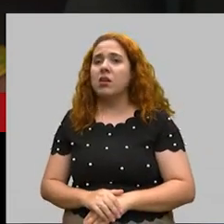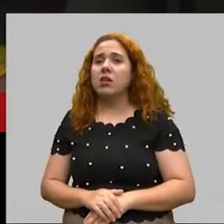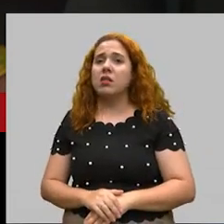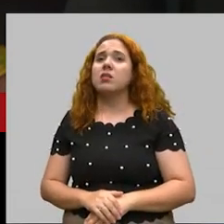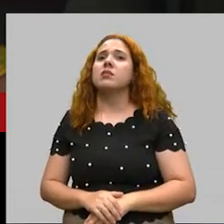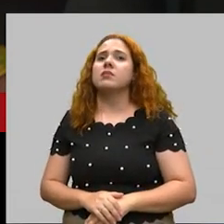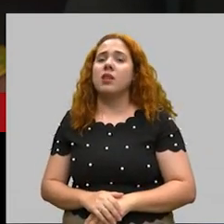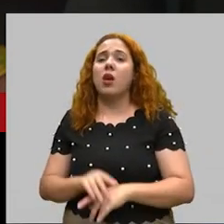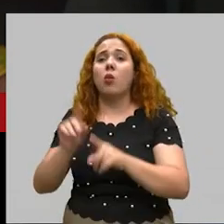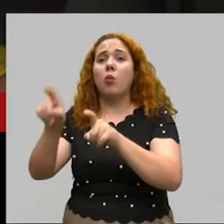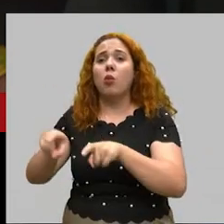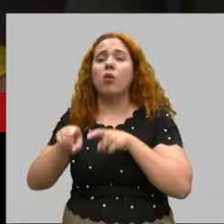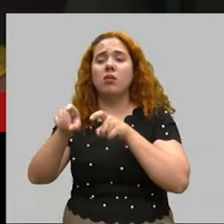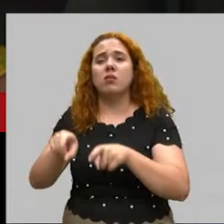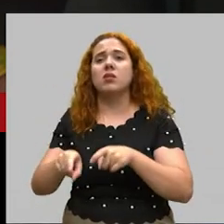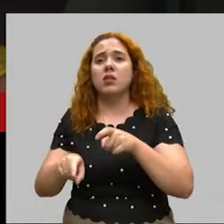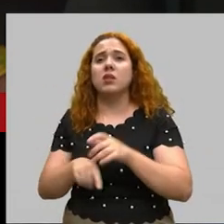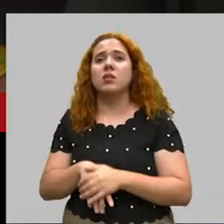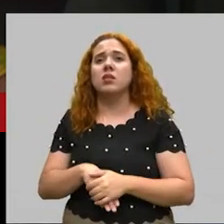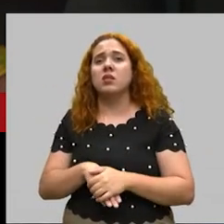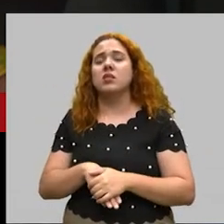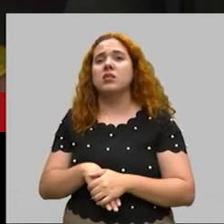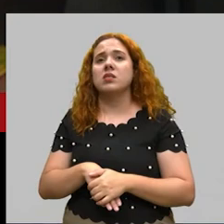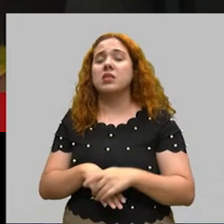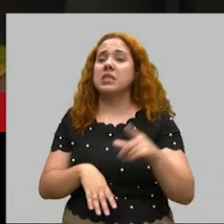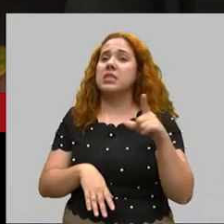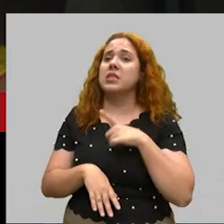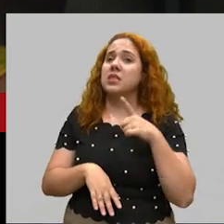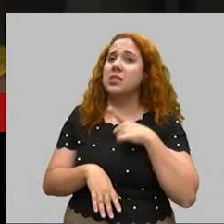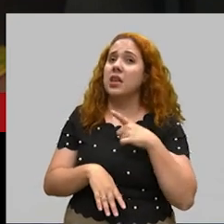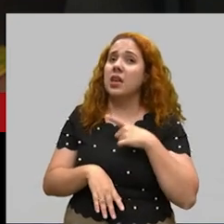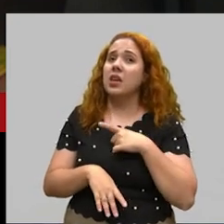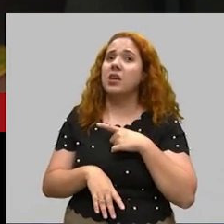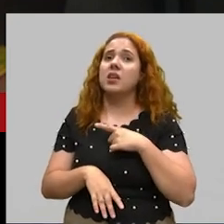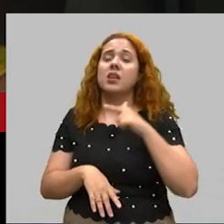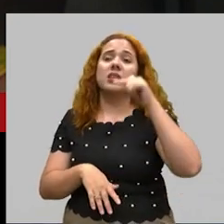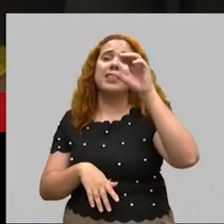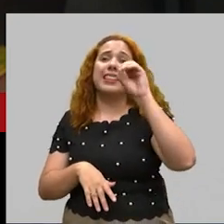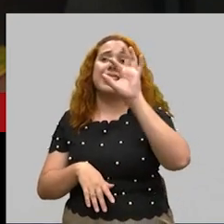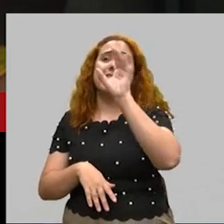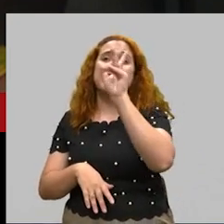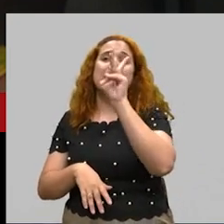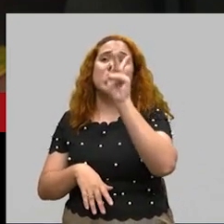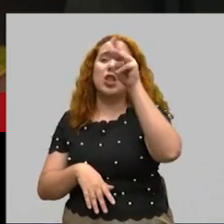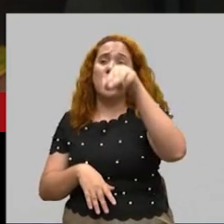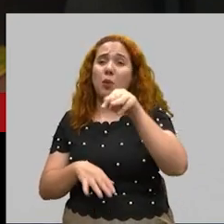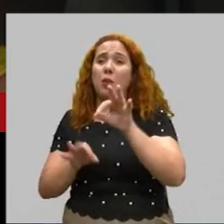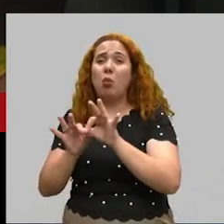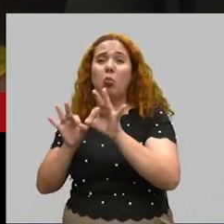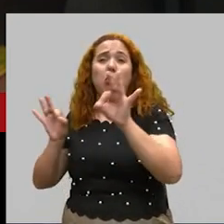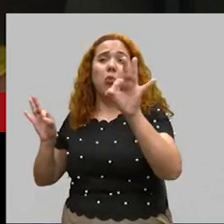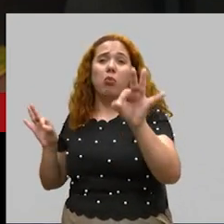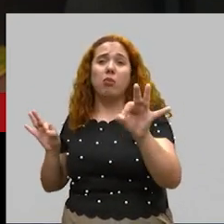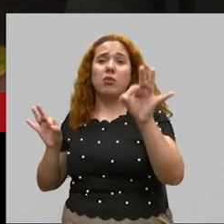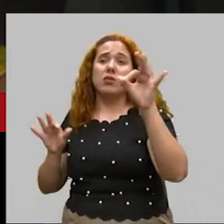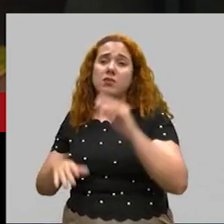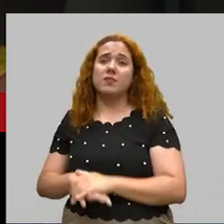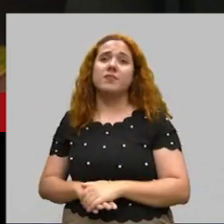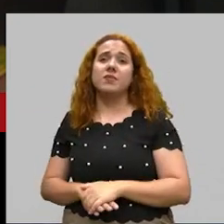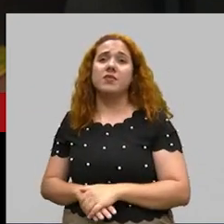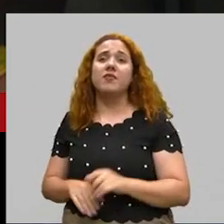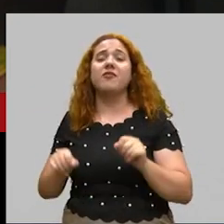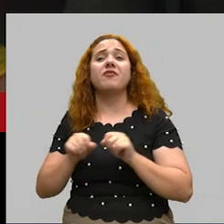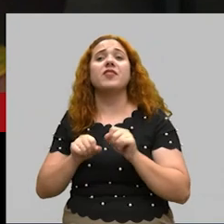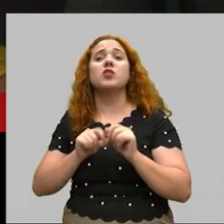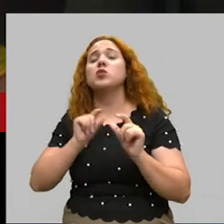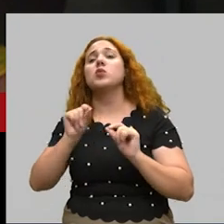atende lá o de Carlos Chagas que tem comunidade que tá 70 km do município o que que o município fez para